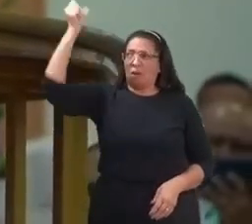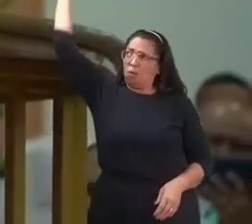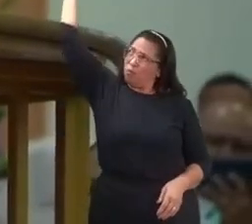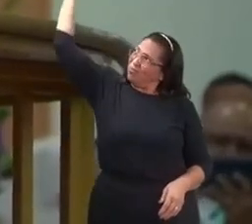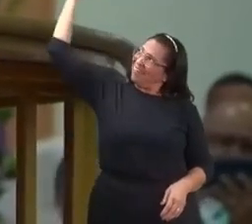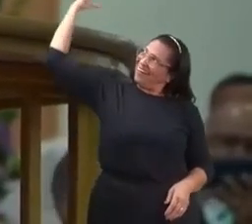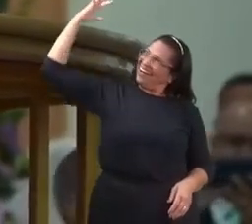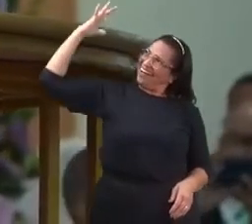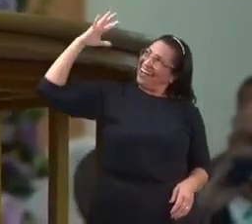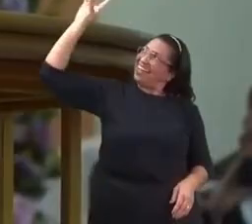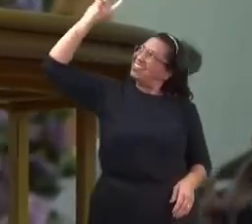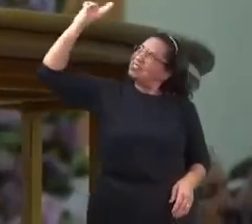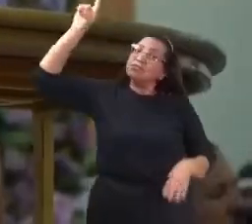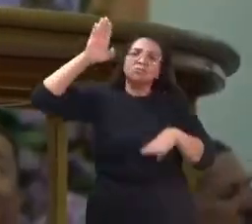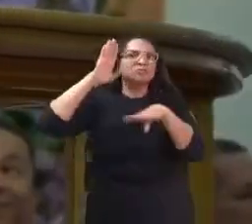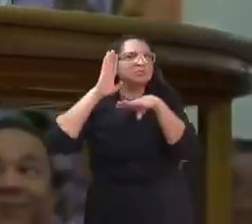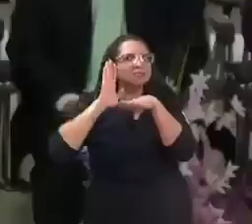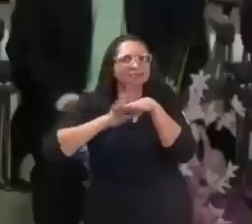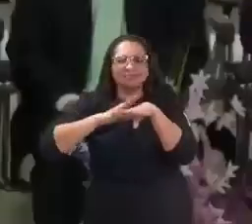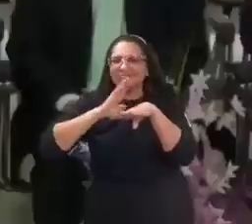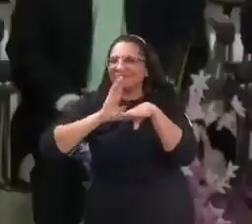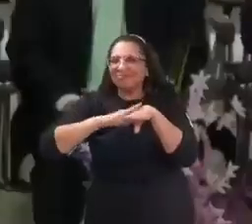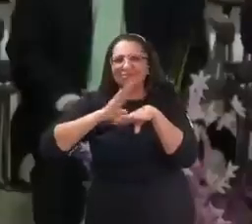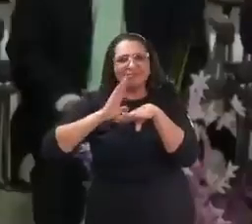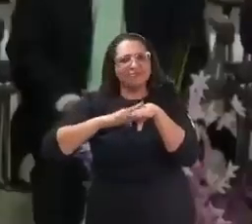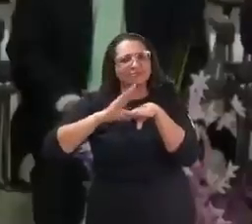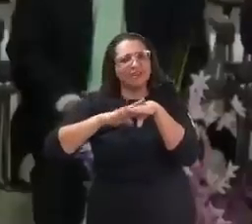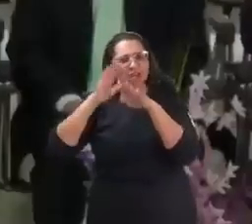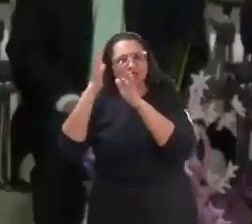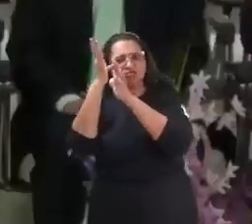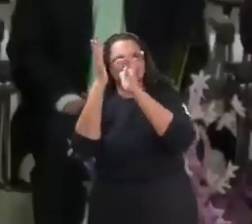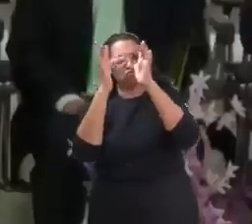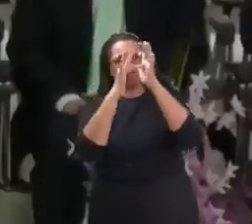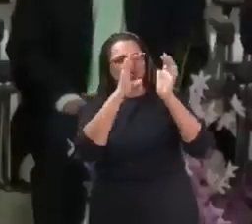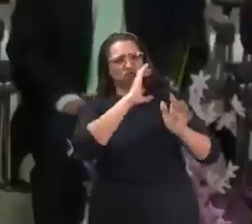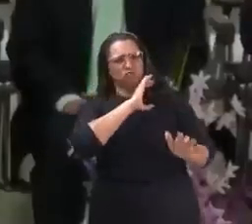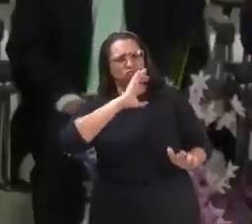Mas é Deus que vai fazer. Cristo é moído.